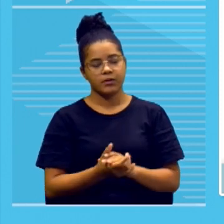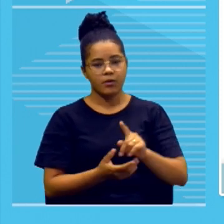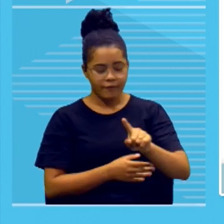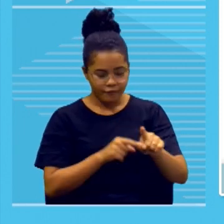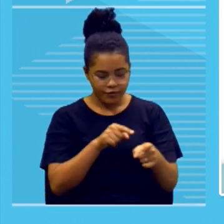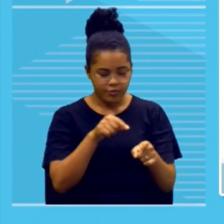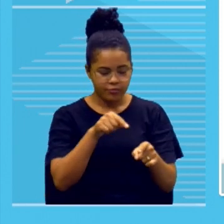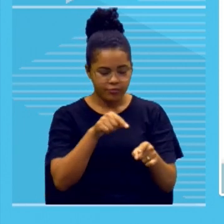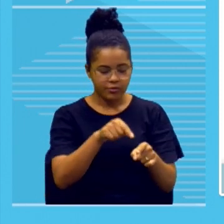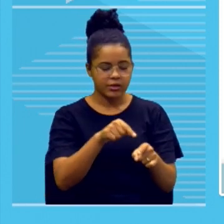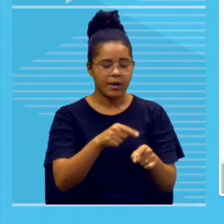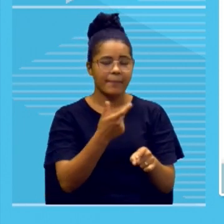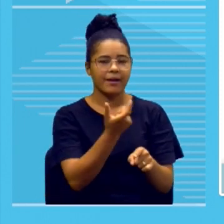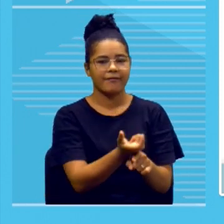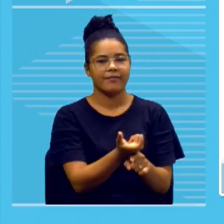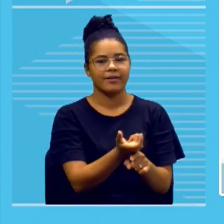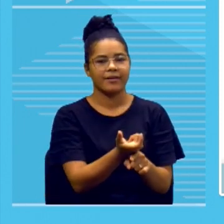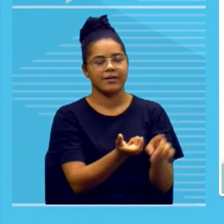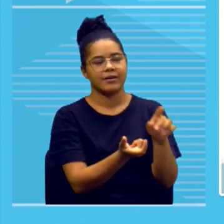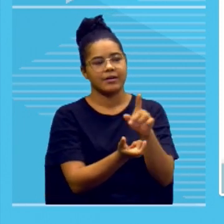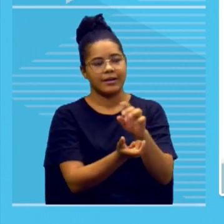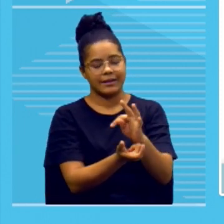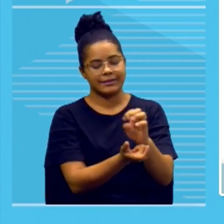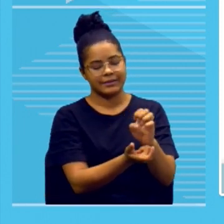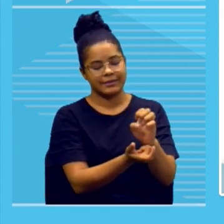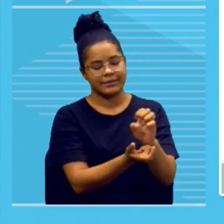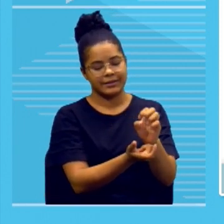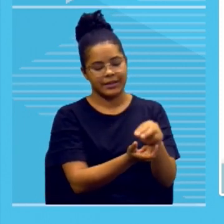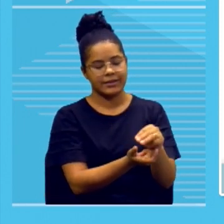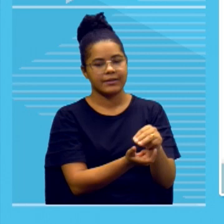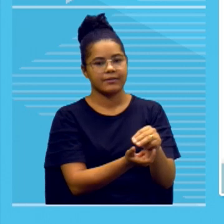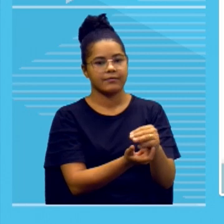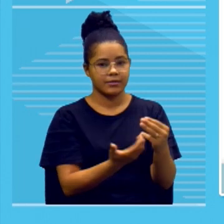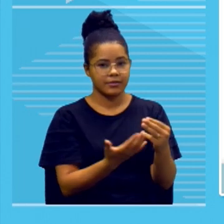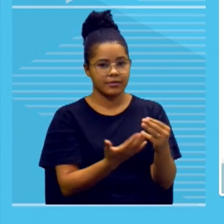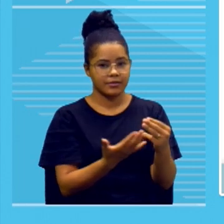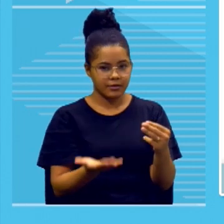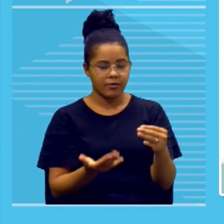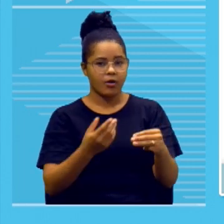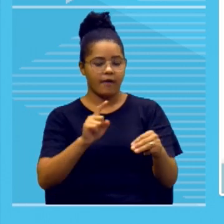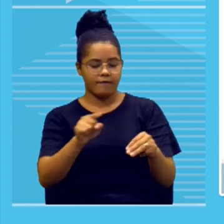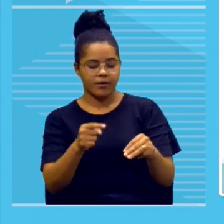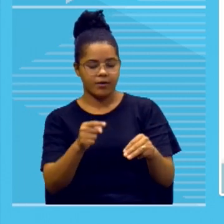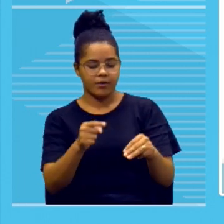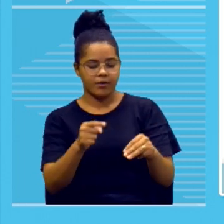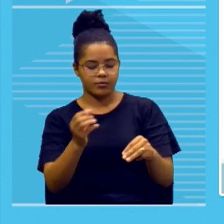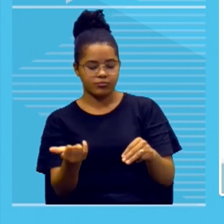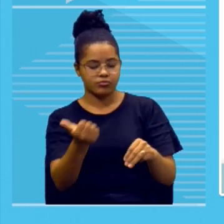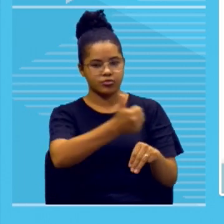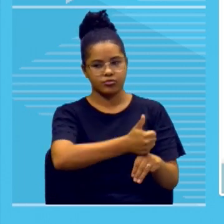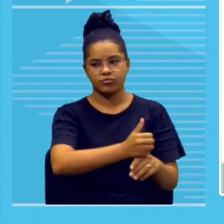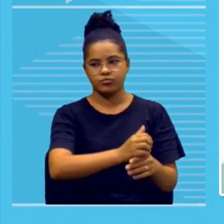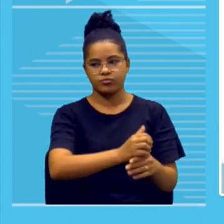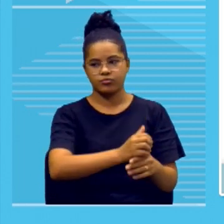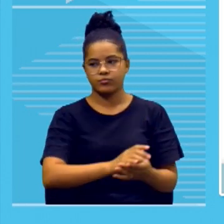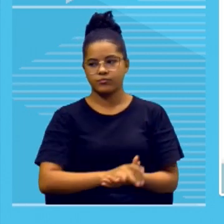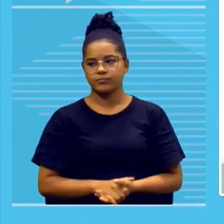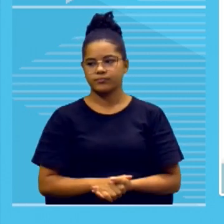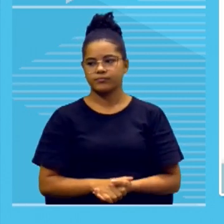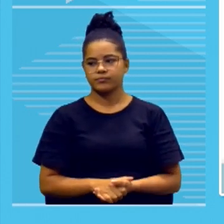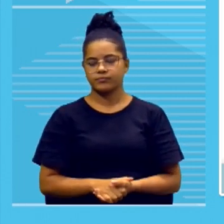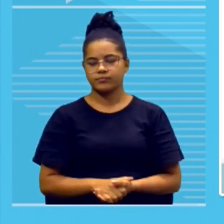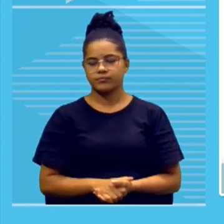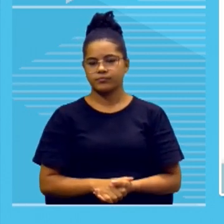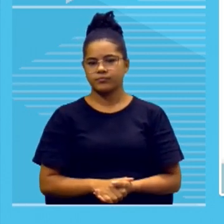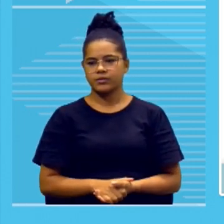Professor, mas a zeugma não é um tipo de elipse? É. A diferença é que a elipse, isoladamente,